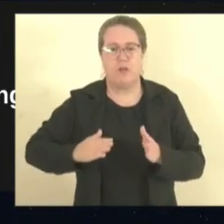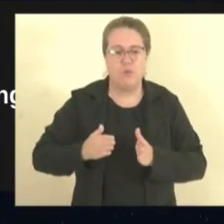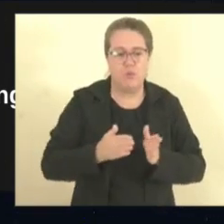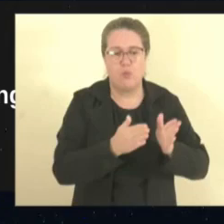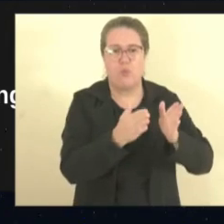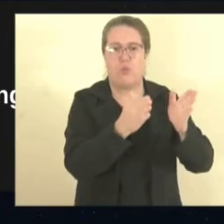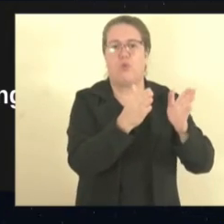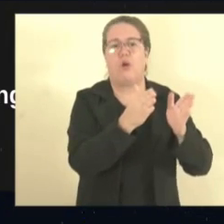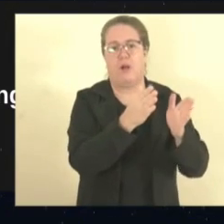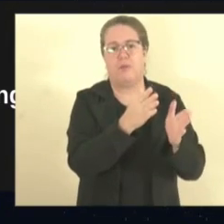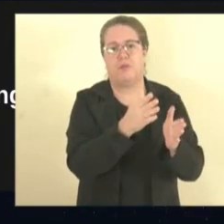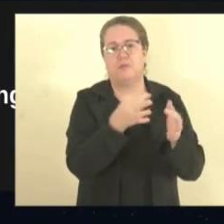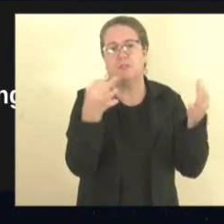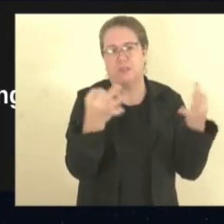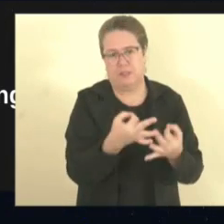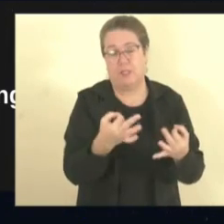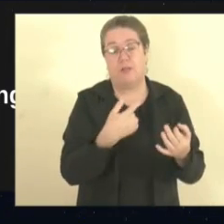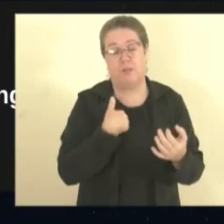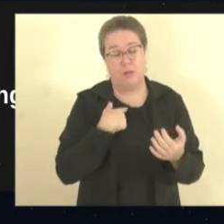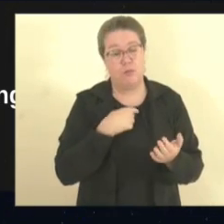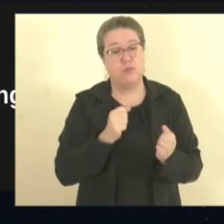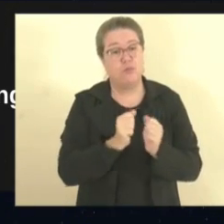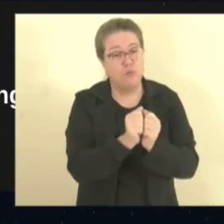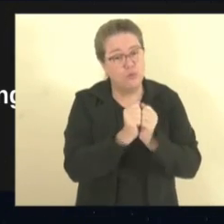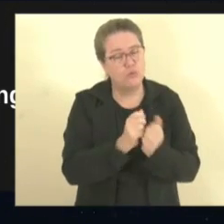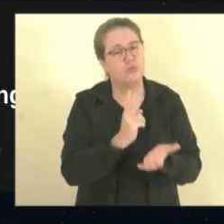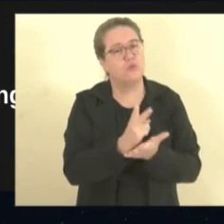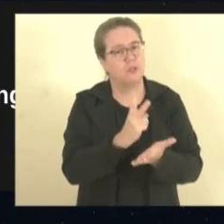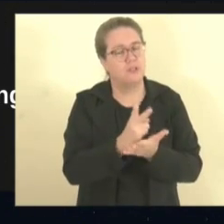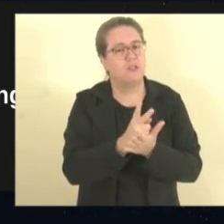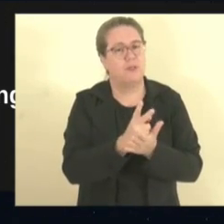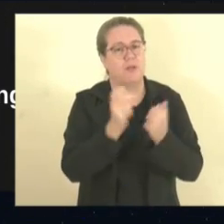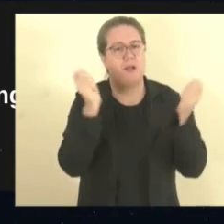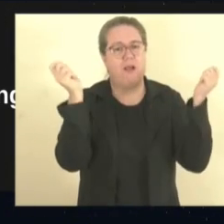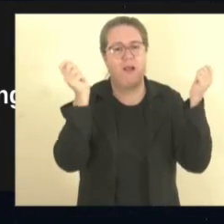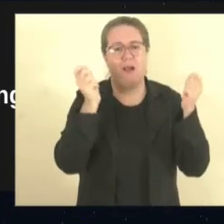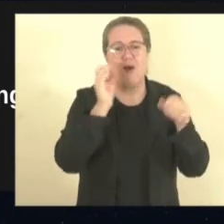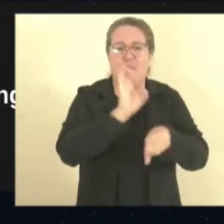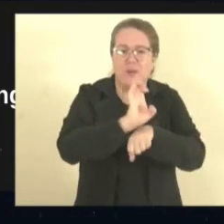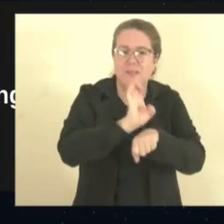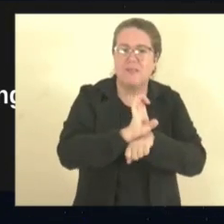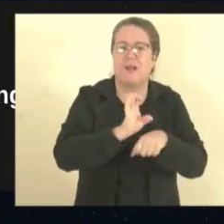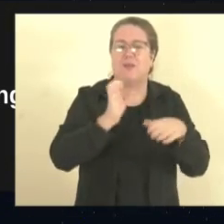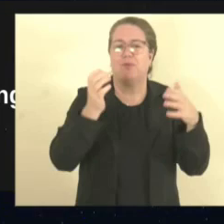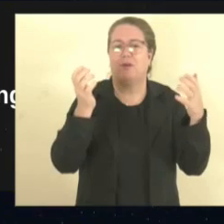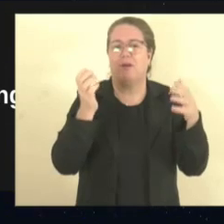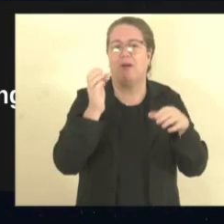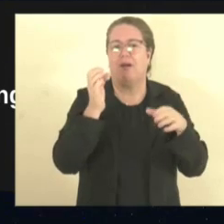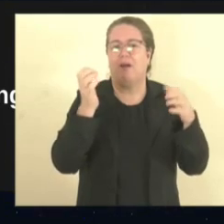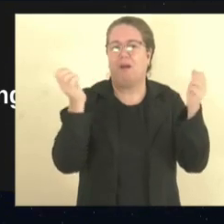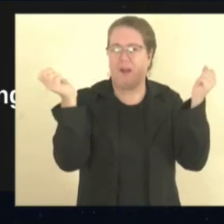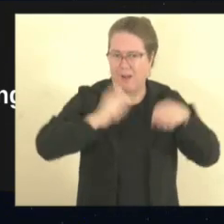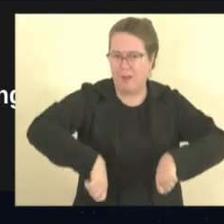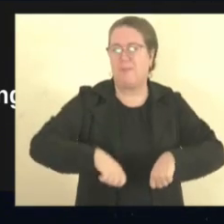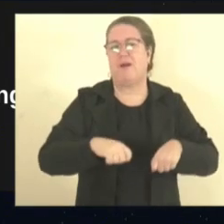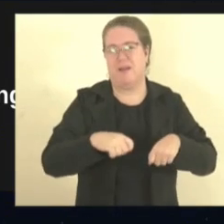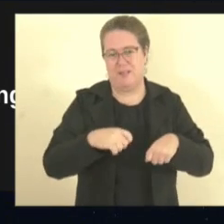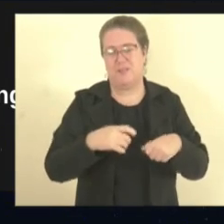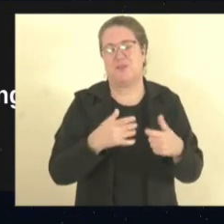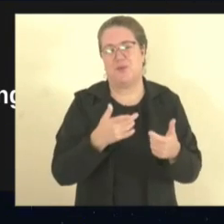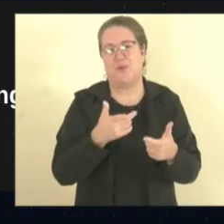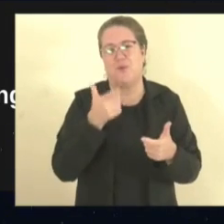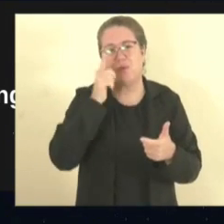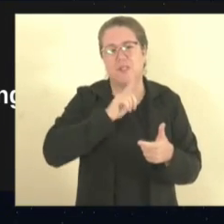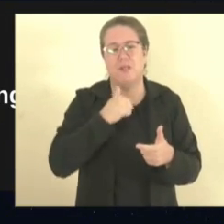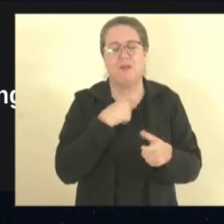Eu estou acompanhando a capacidade de investimento do Estado, o fiscalizando e acompanhando a aplicação do